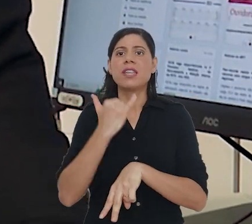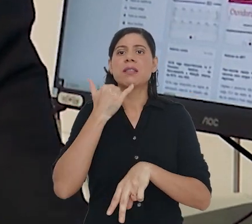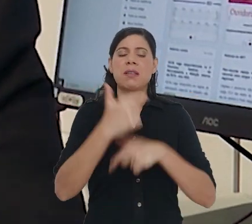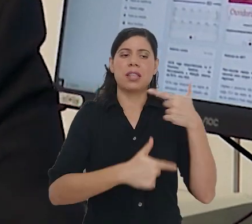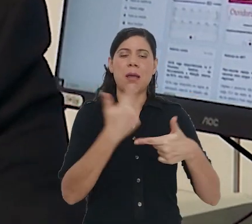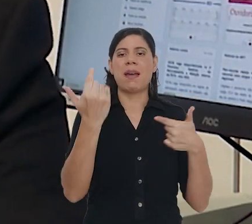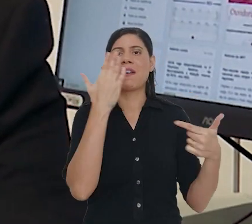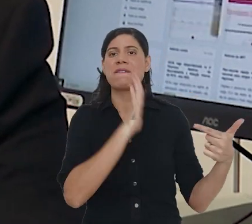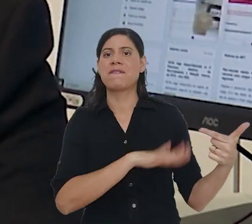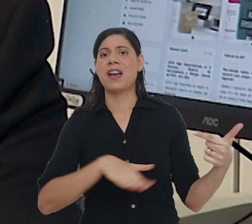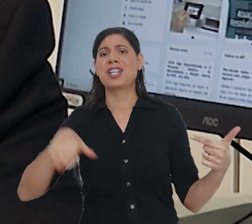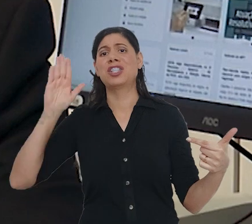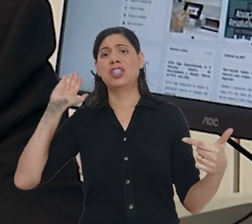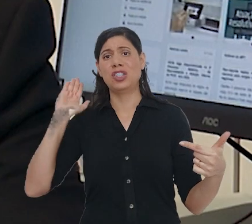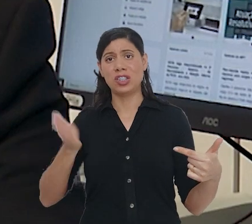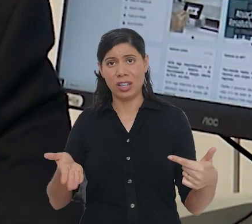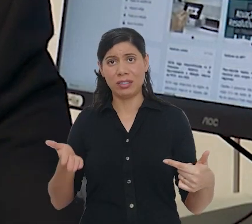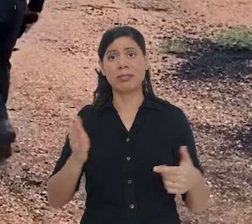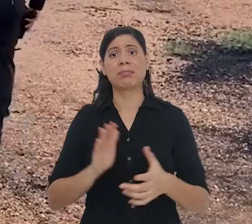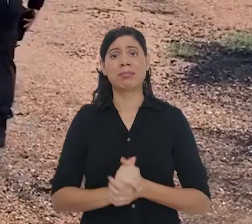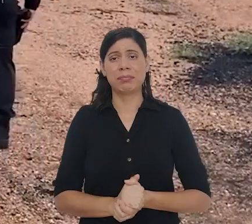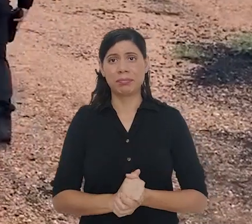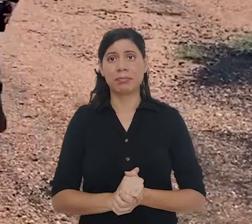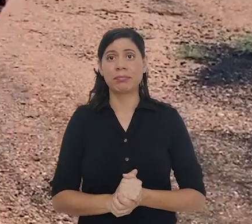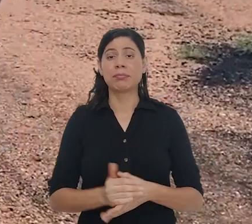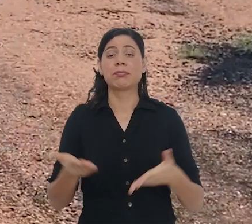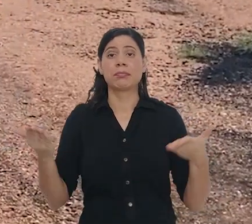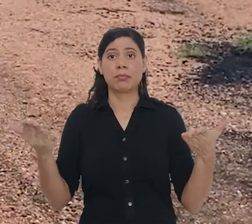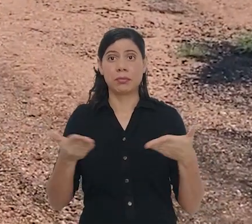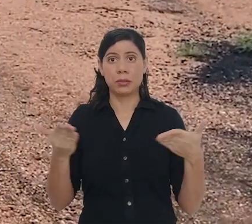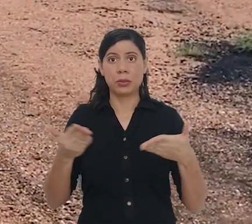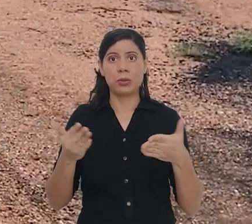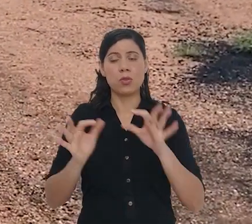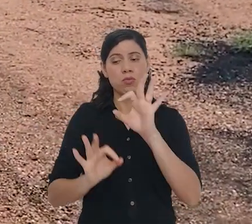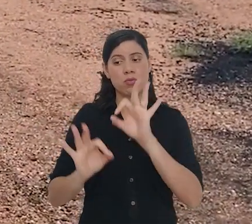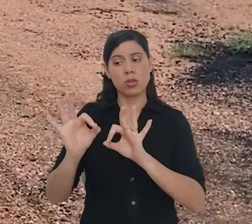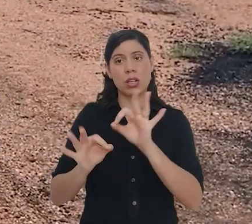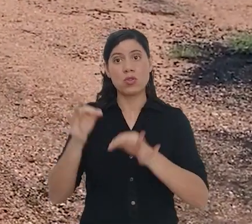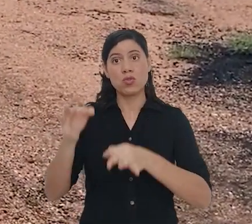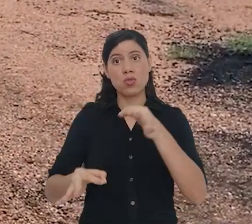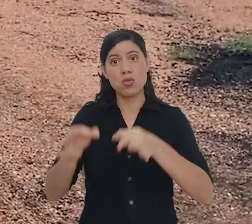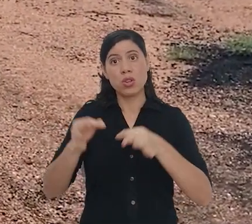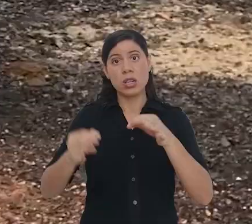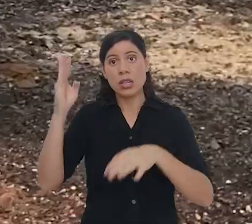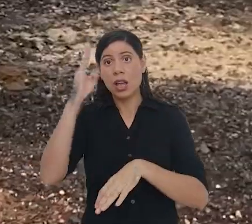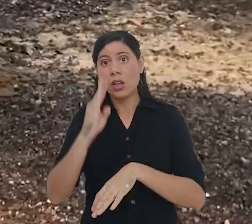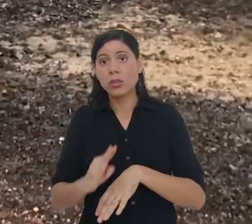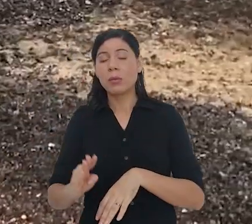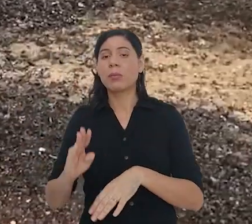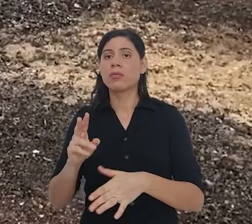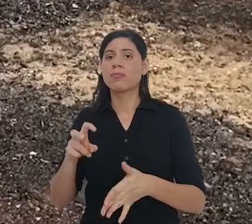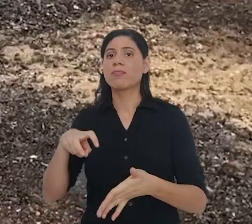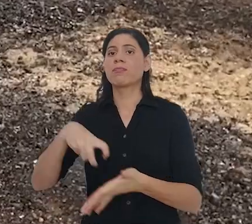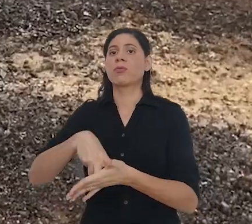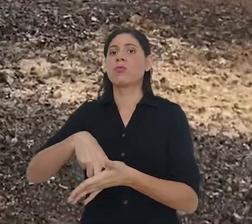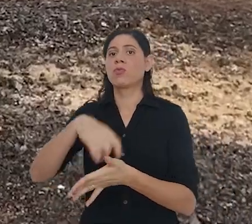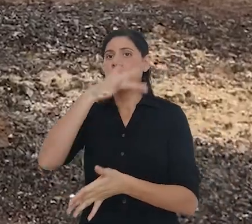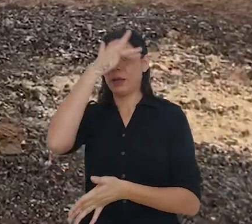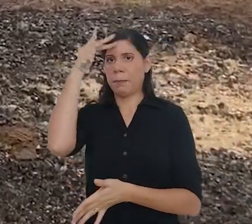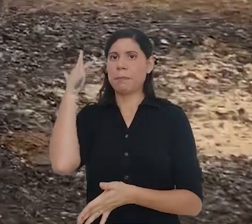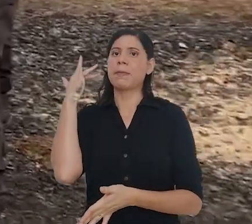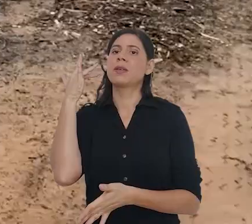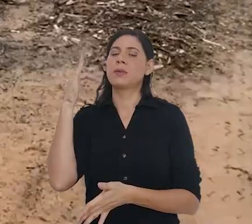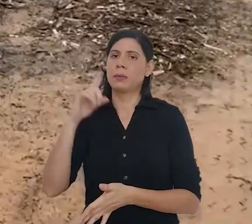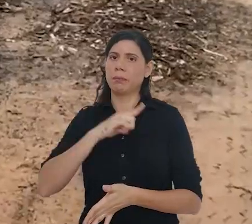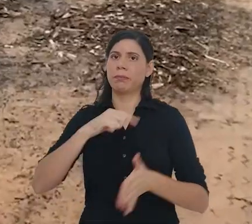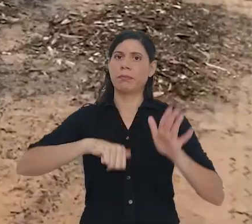trabalho infantil antes de serem escravizadas. Atualmente, o ordenamento jurídico brasileiro pune o empregador que comete esse